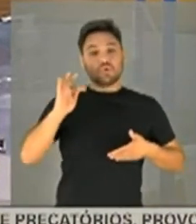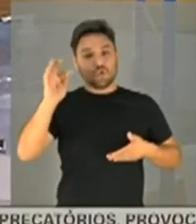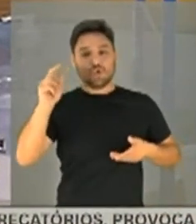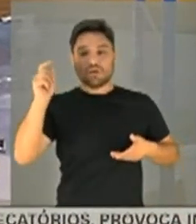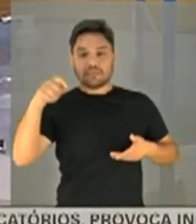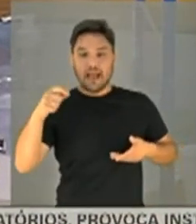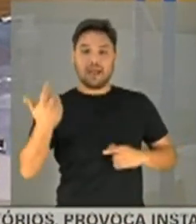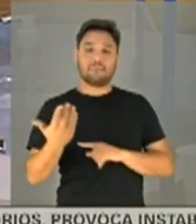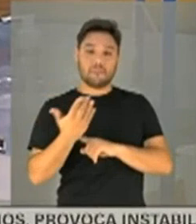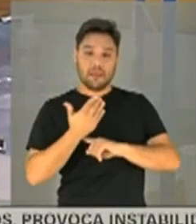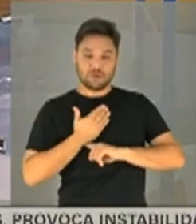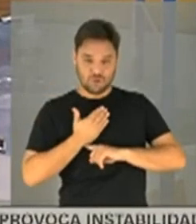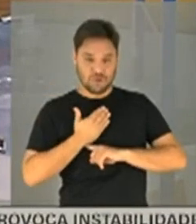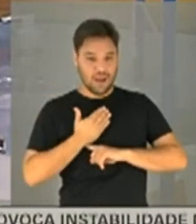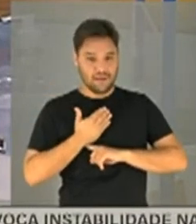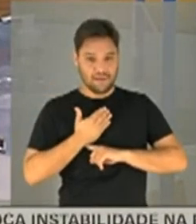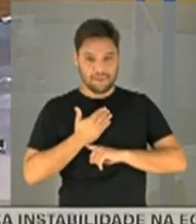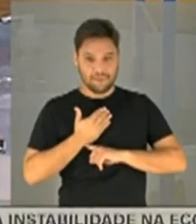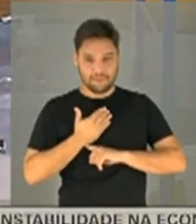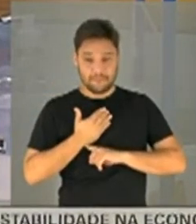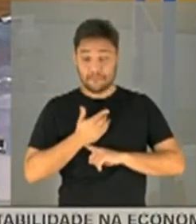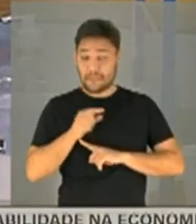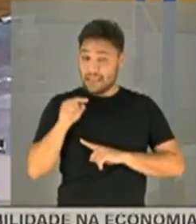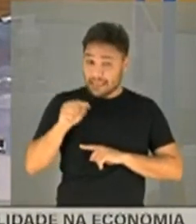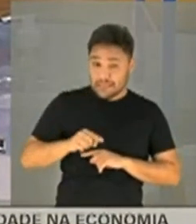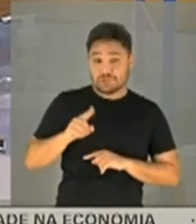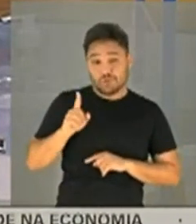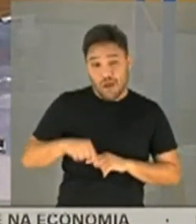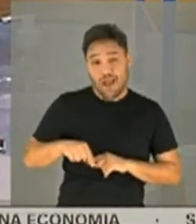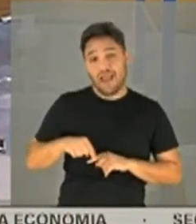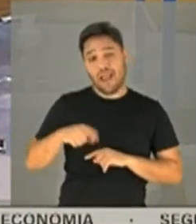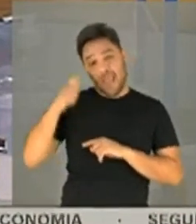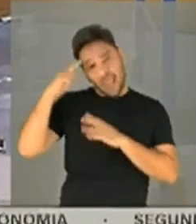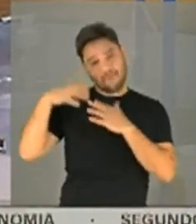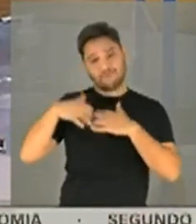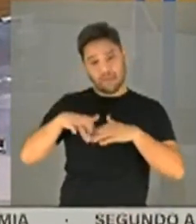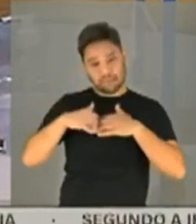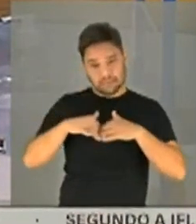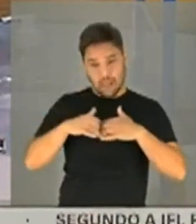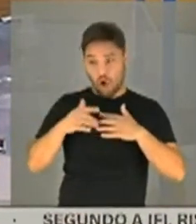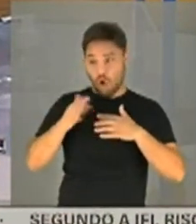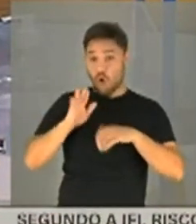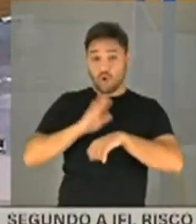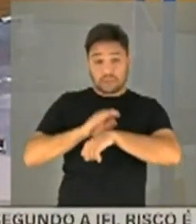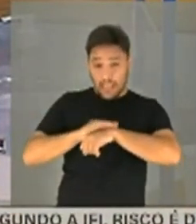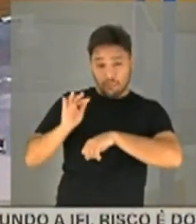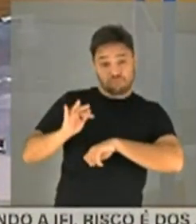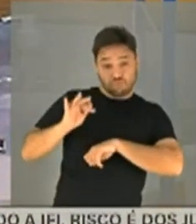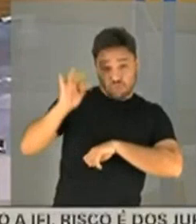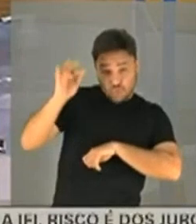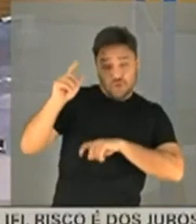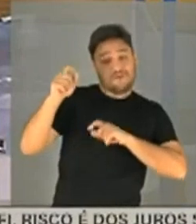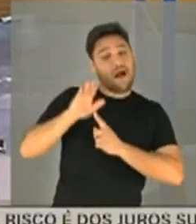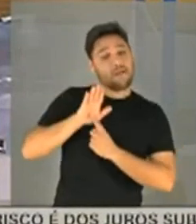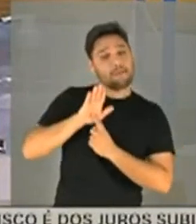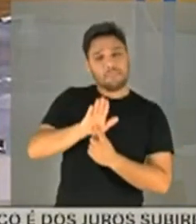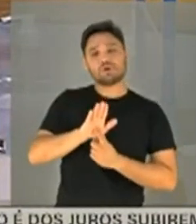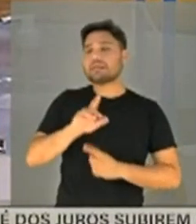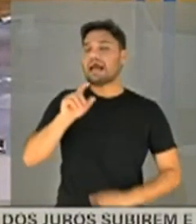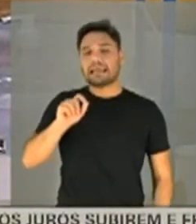em toda parte. Essa reflexão que fique, e o tempo, Senhor da razão, vai mostrar